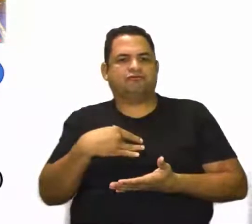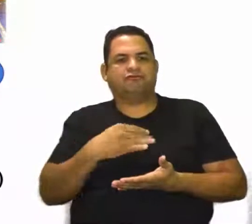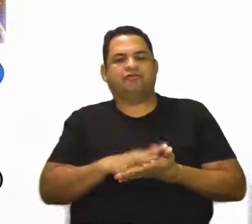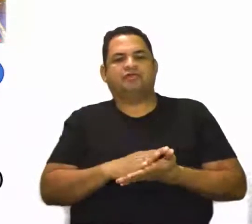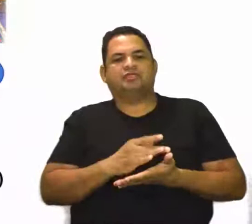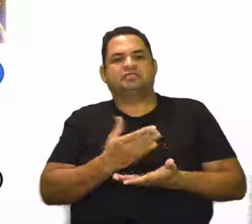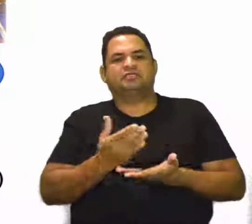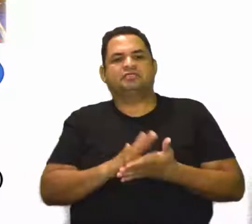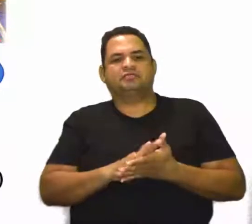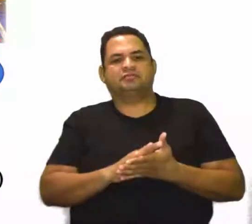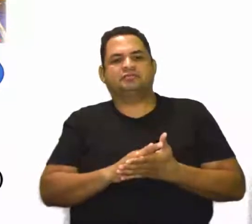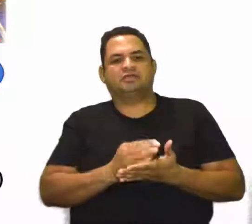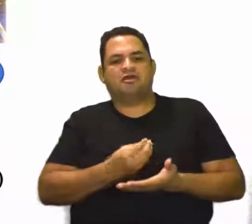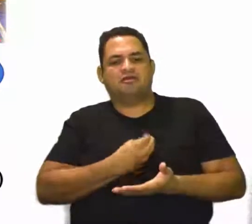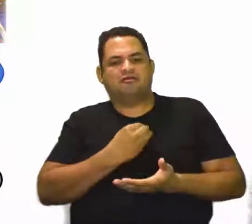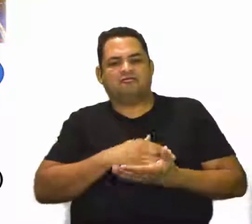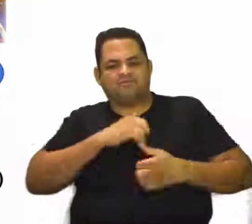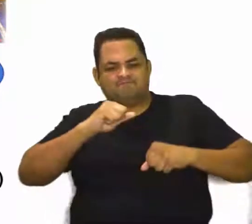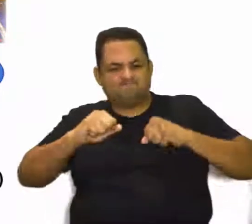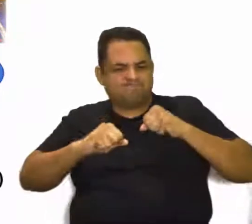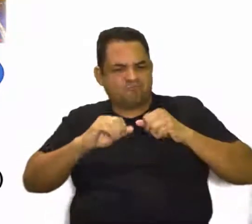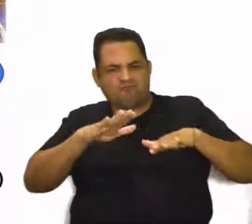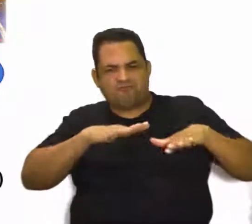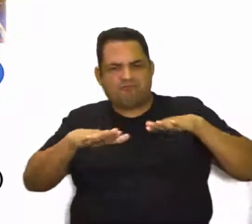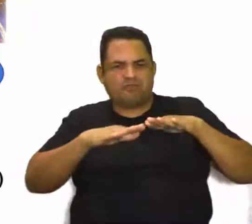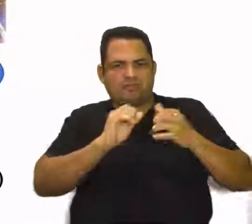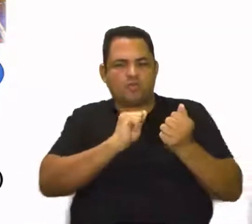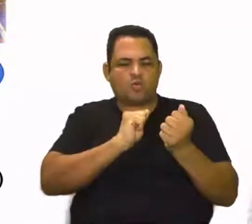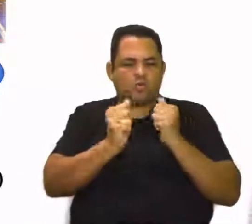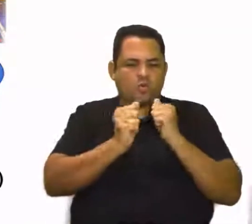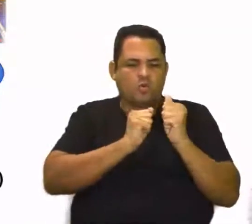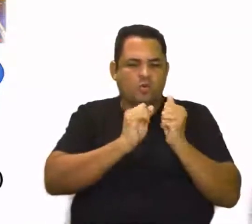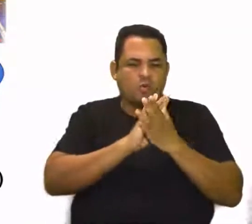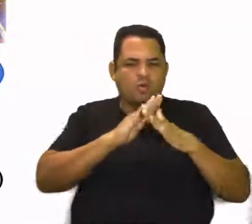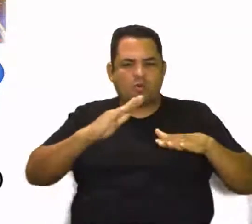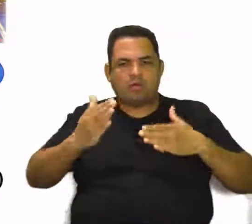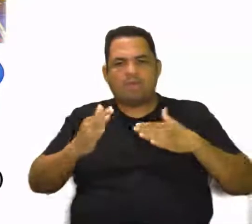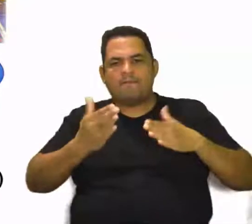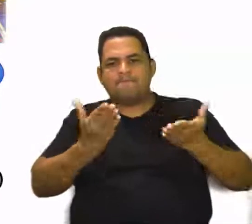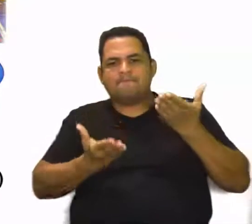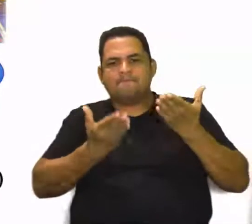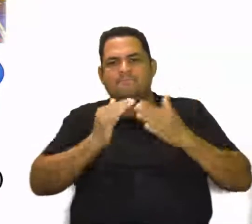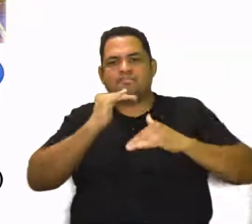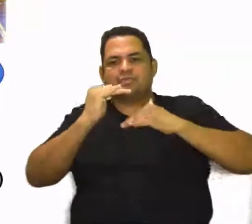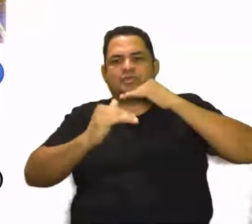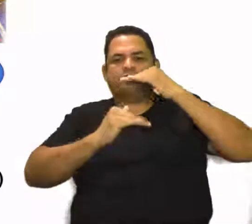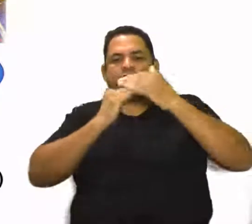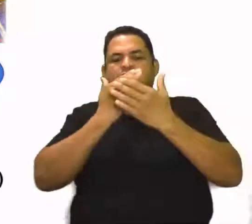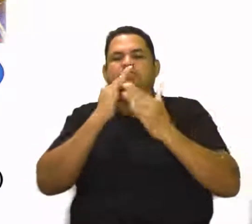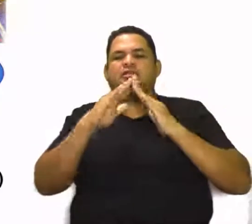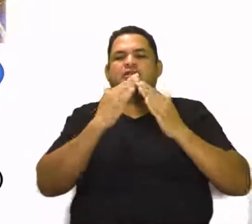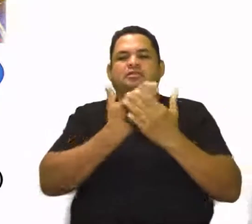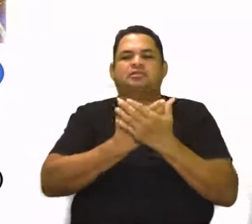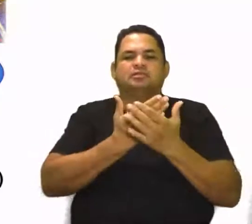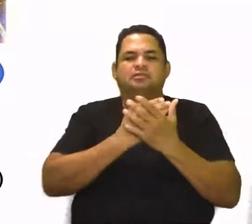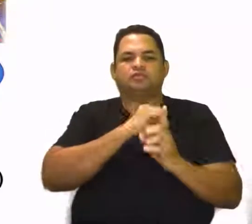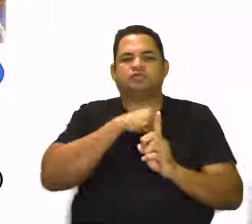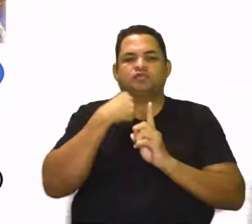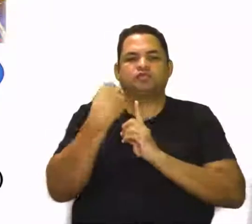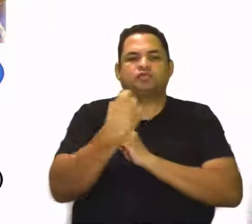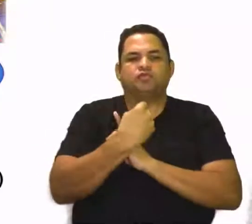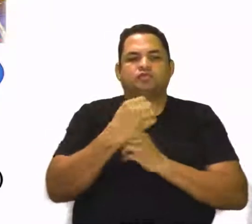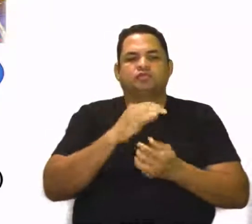saudável, uma vida mais ativa, controlar melhor o peso, se desenvolver na escola melhor, se socializar